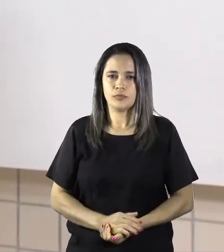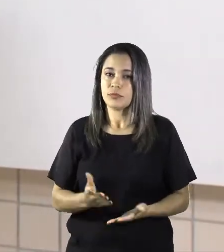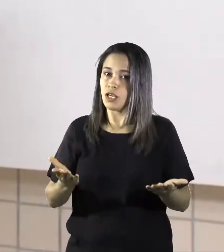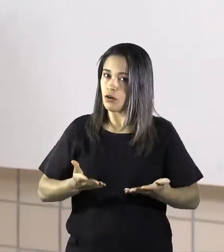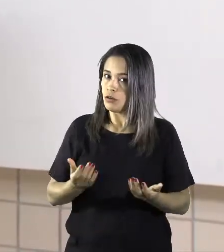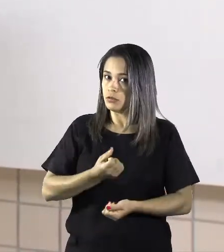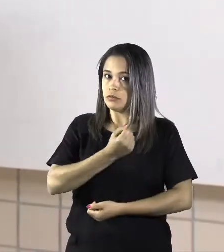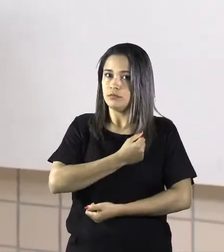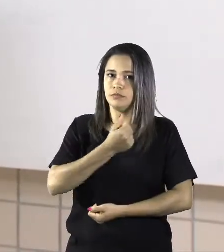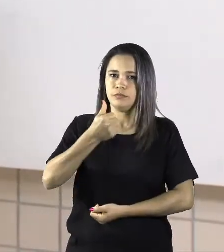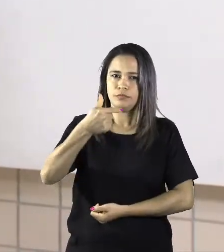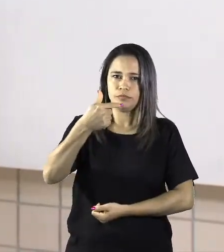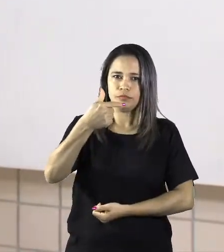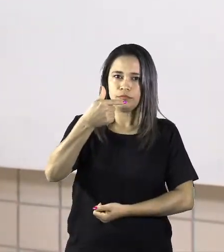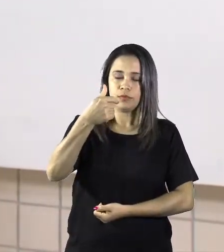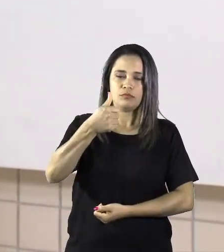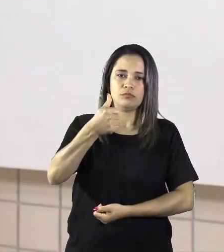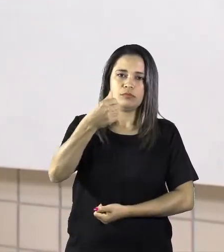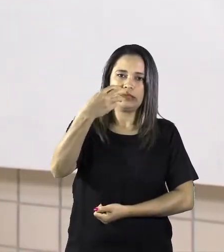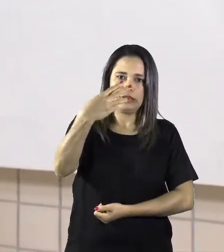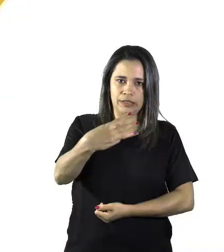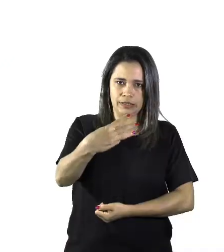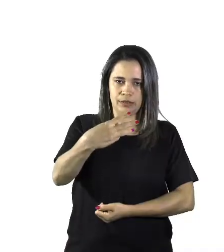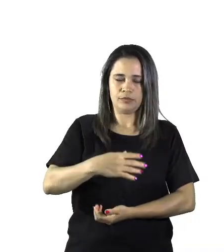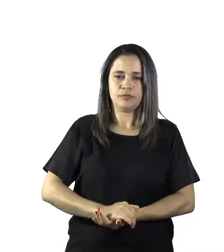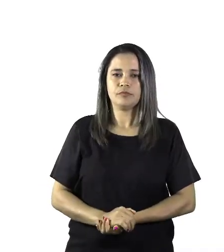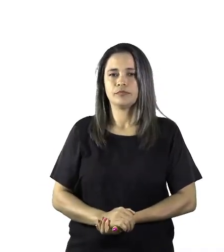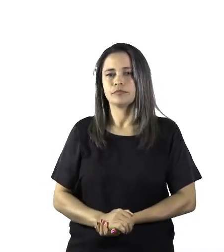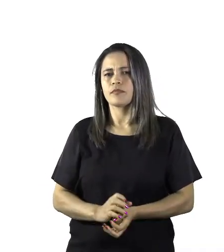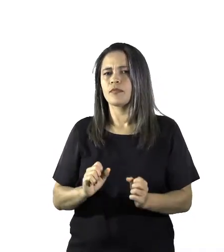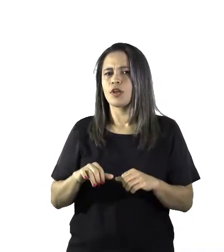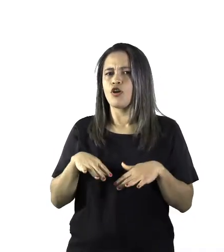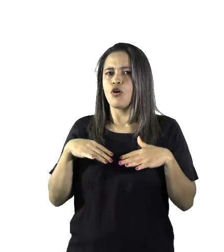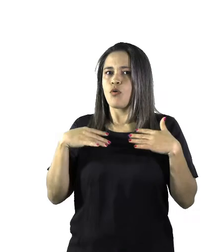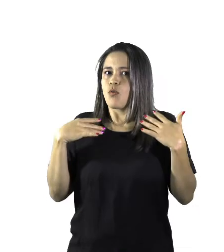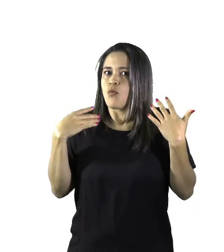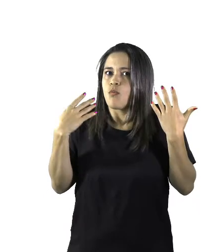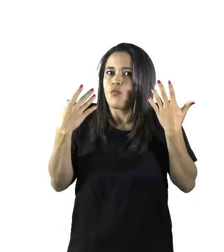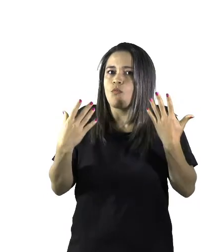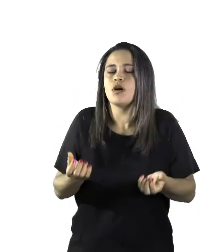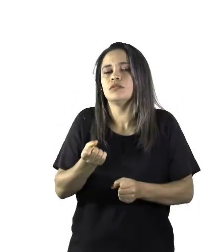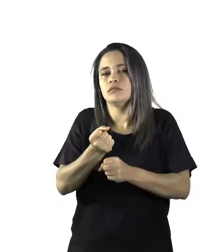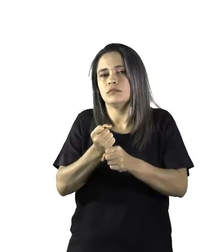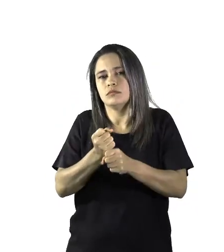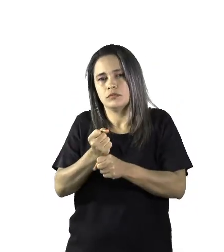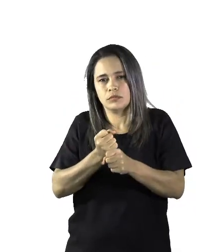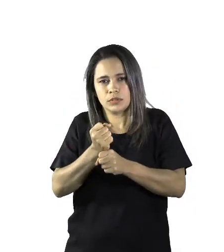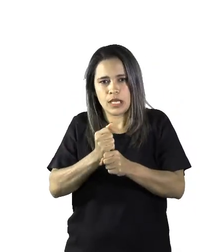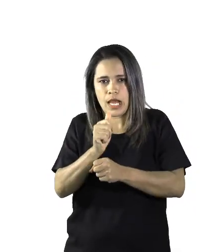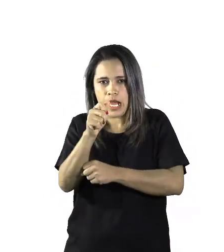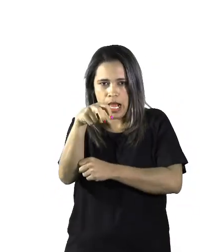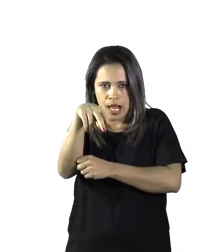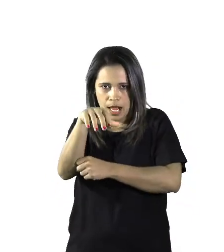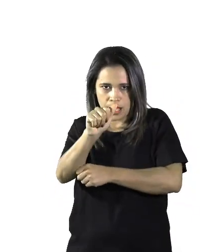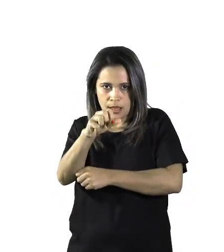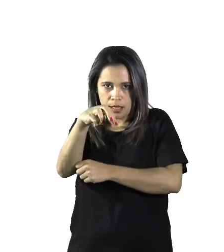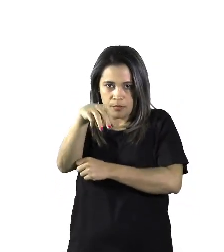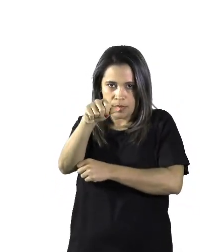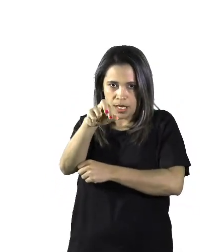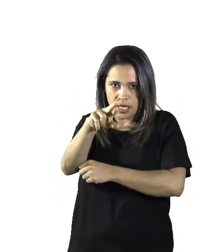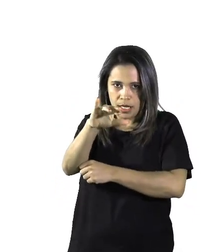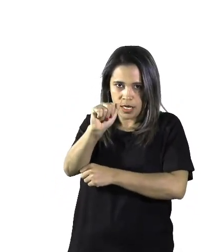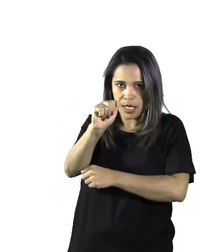número 13. A 13 é o seguinte: com quantos anos Ana Maria Machado aprendeu a